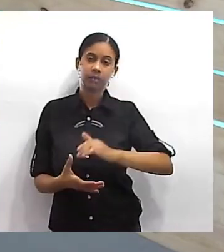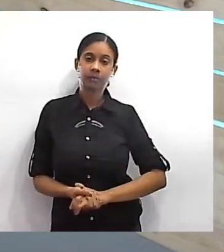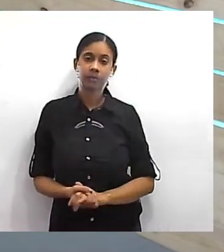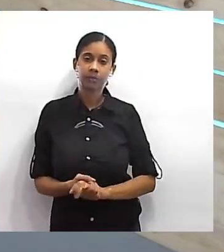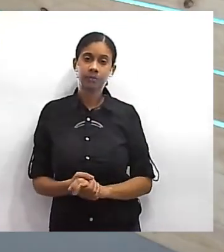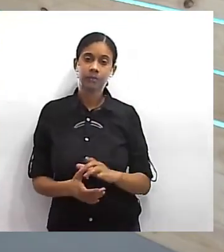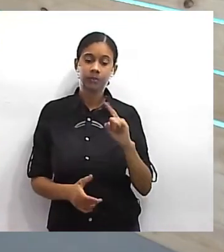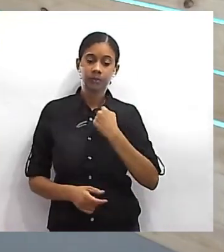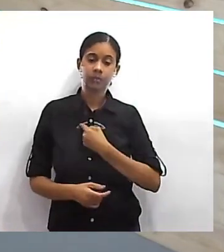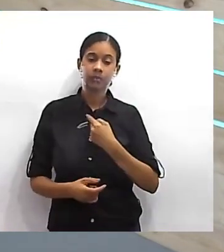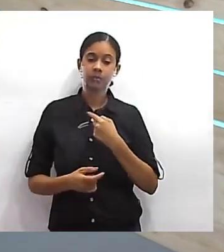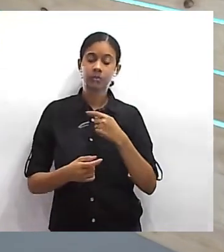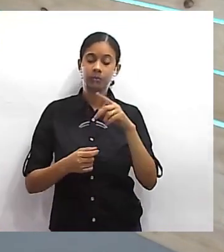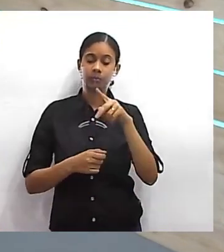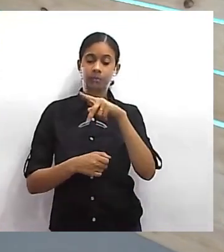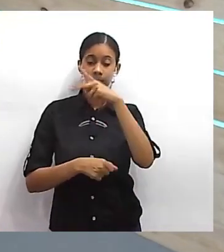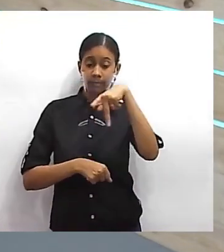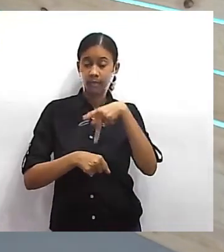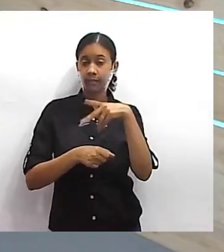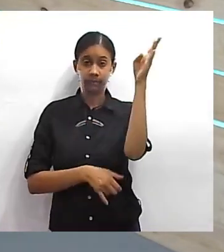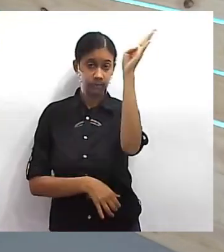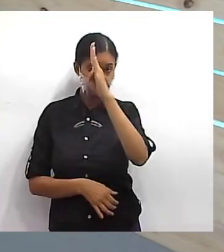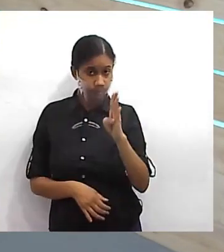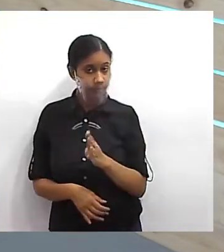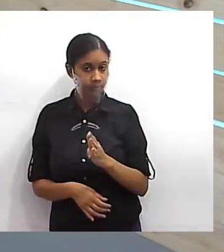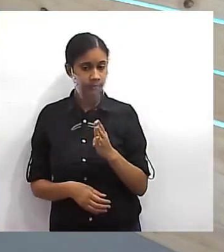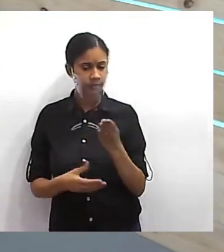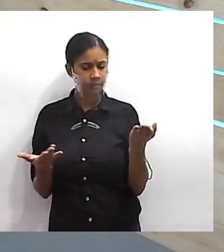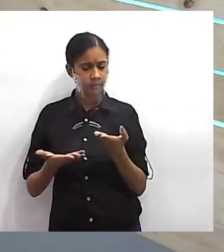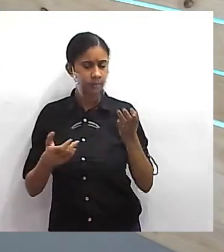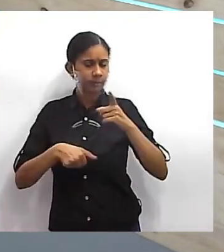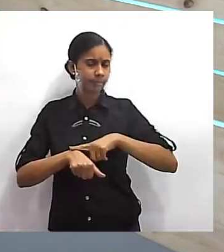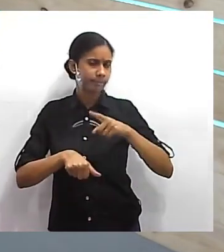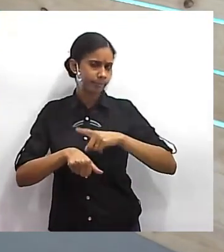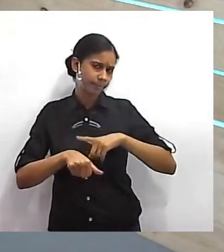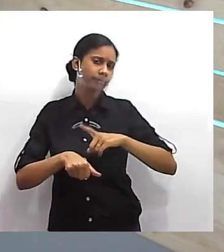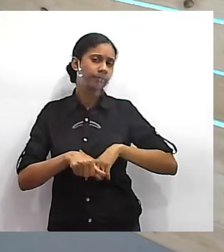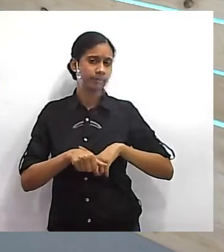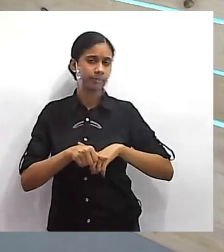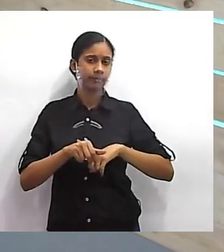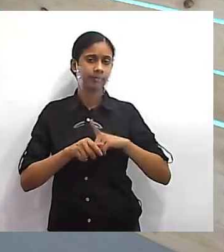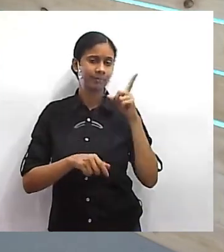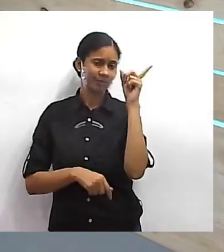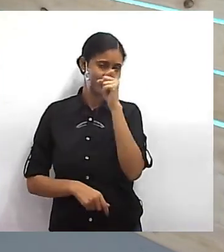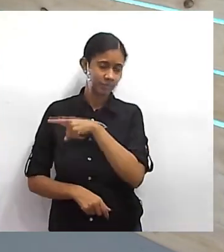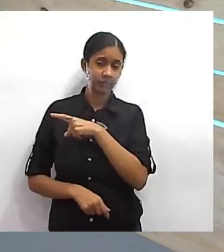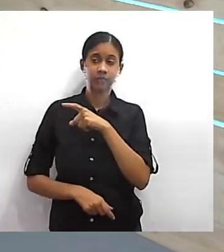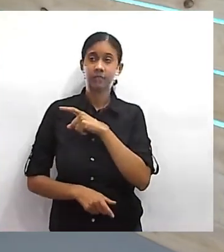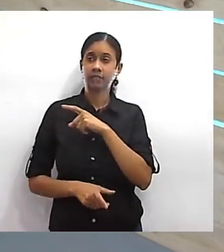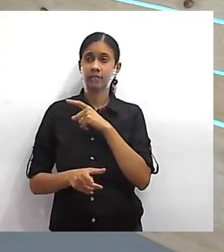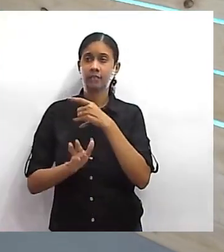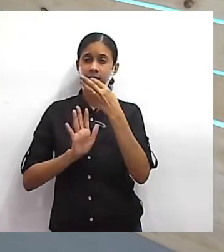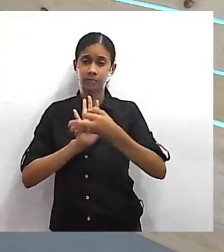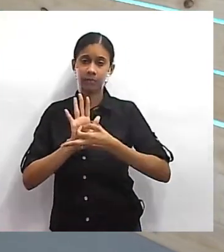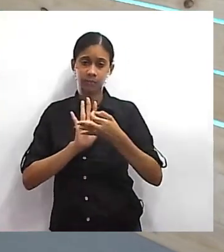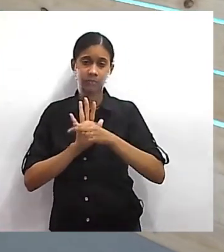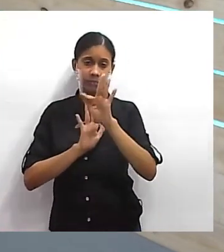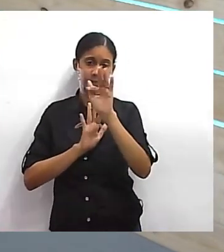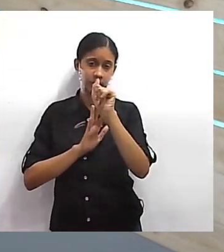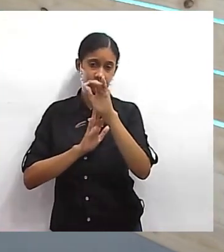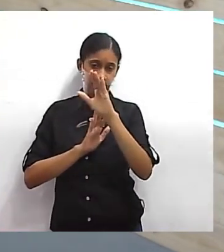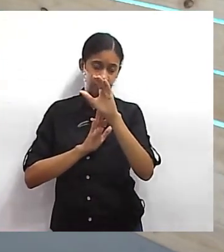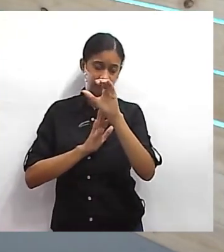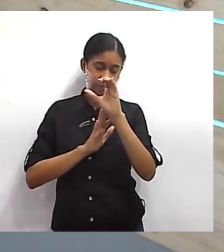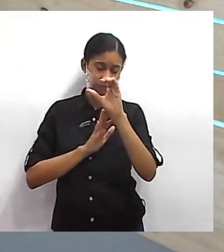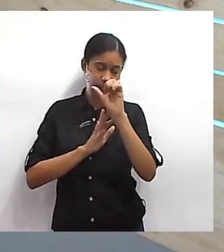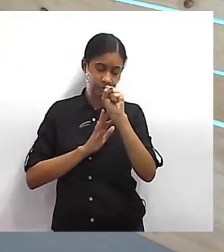país, o nosso Brasil, num momento tão difícil, né, que nós estamos vivendo, onde o discurso fascista ele se fortalece